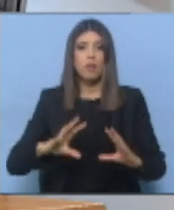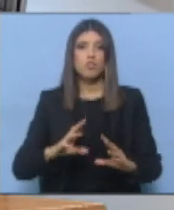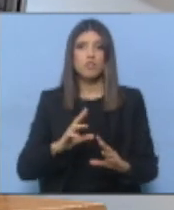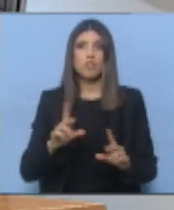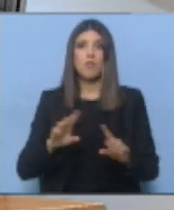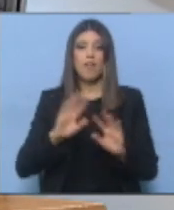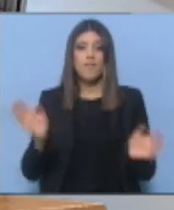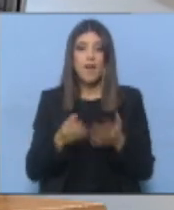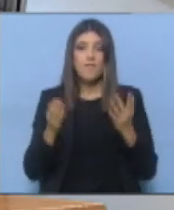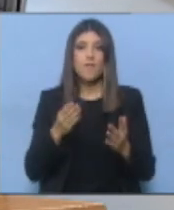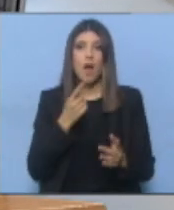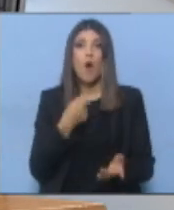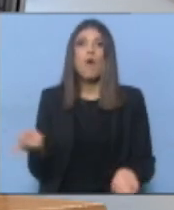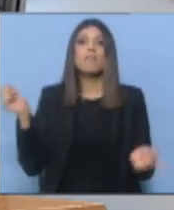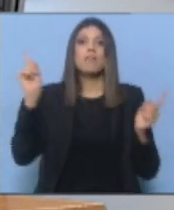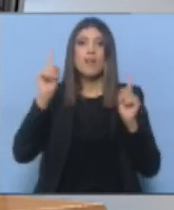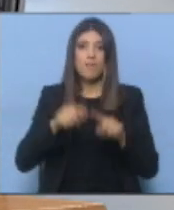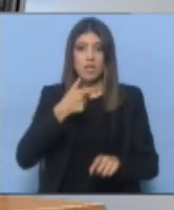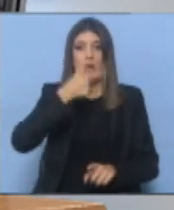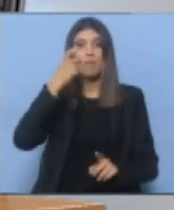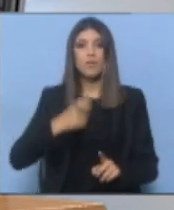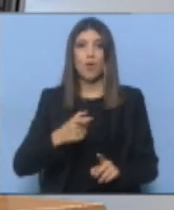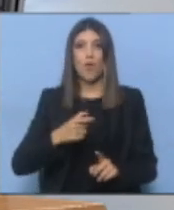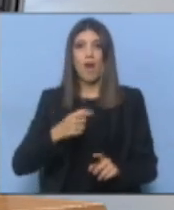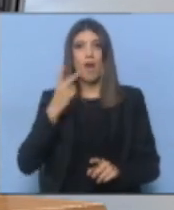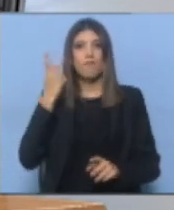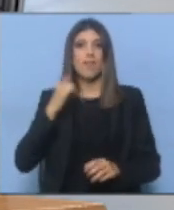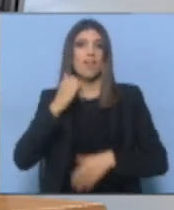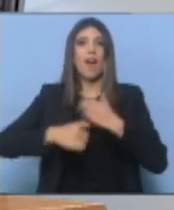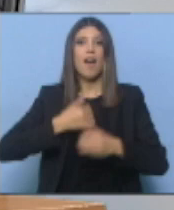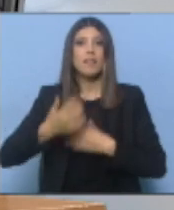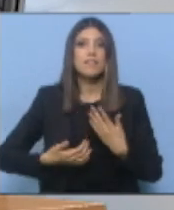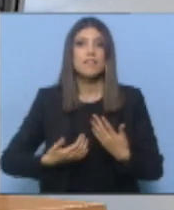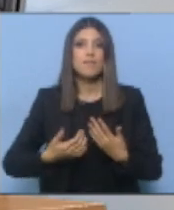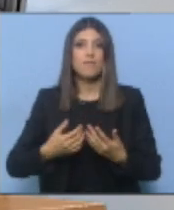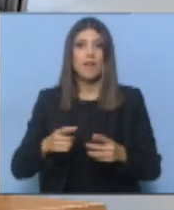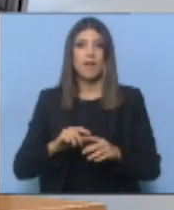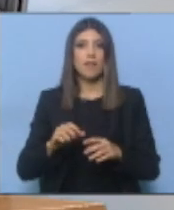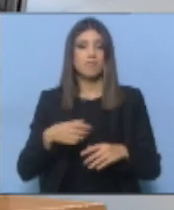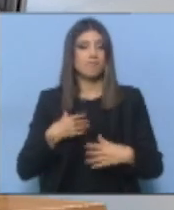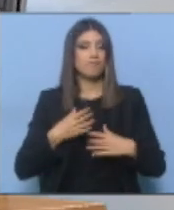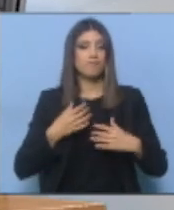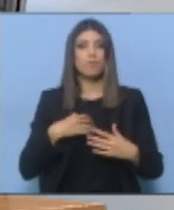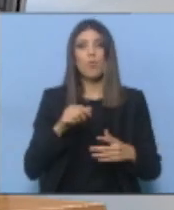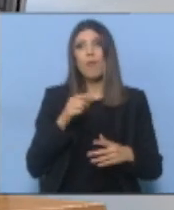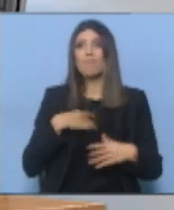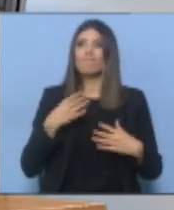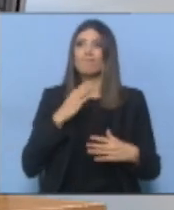vida social e na vida ativa, de tal forma que eles saiam dessa severidade e entrem numa vida